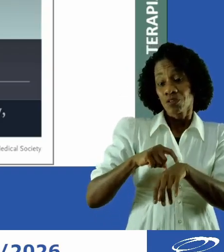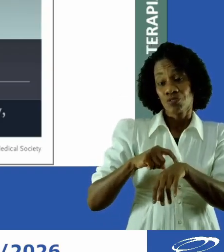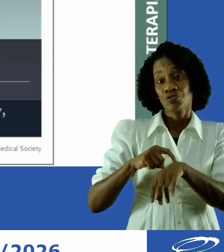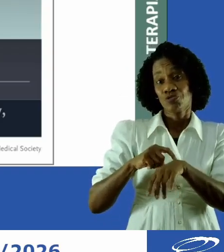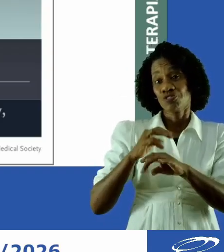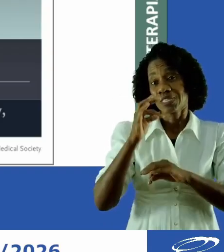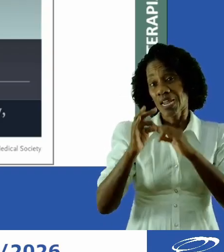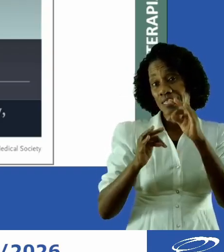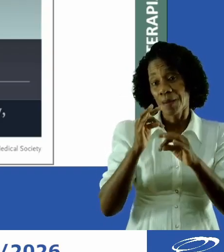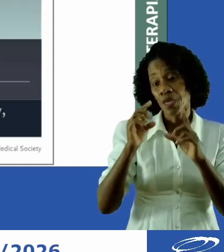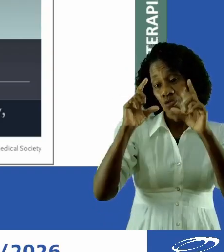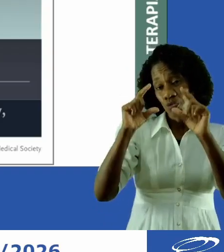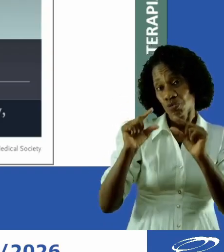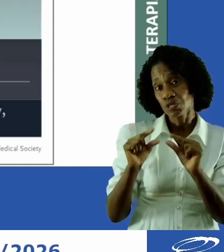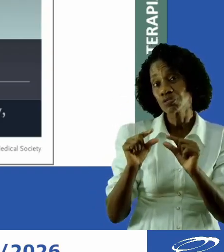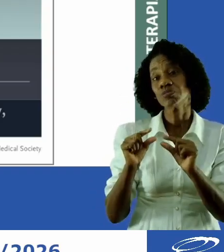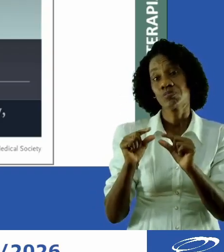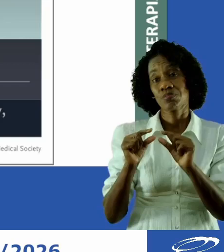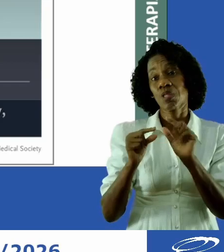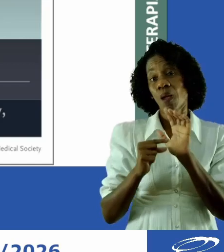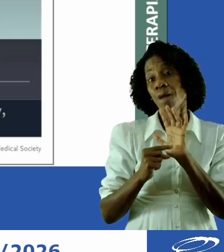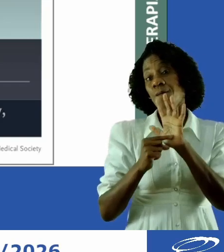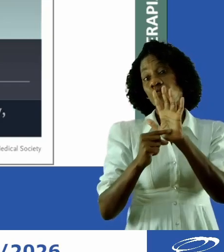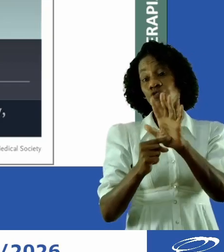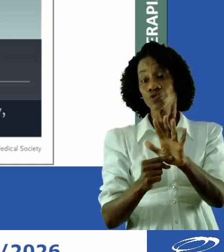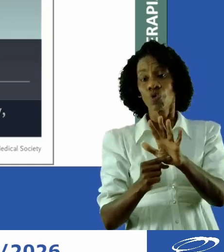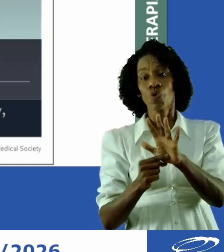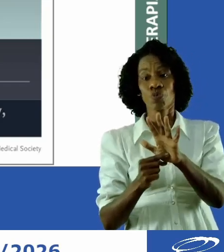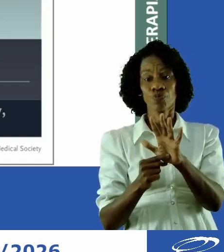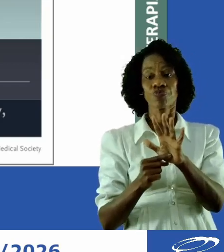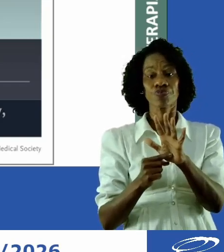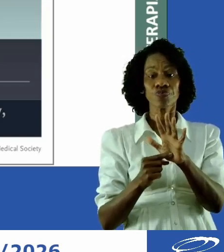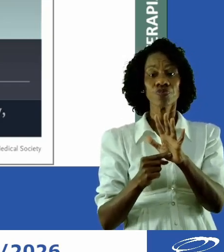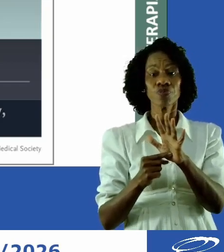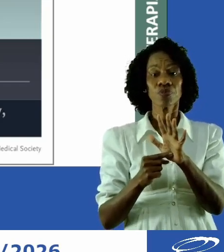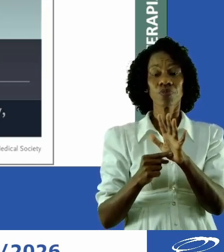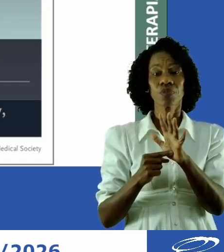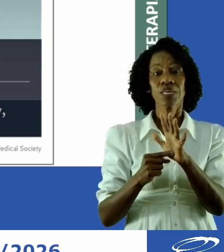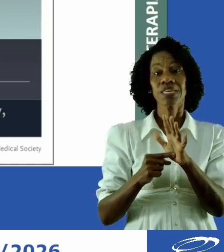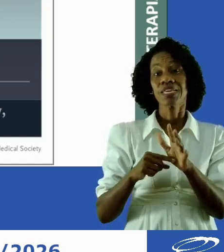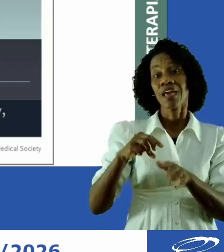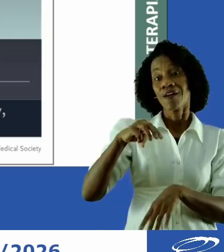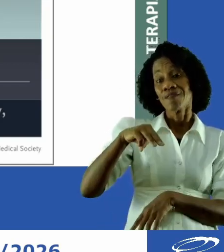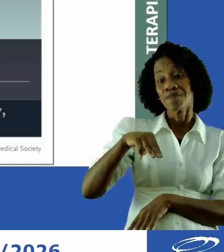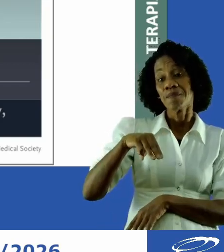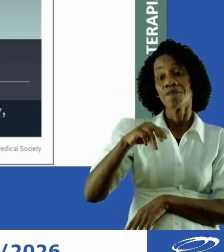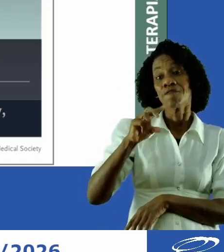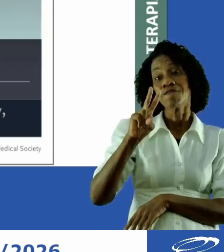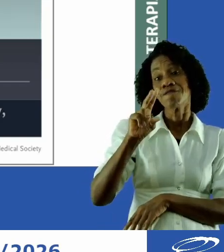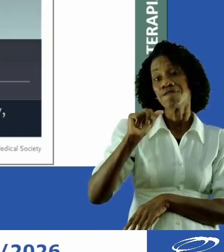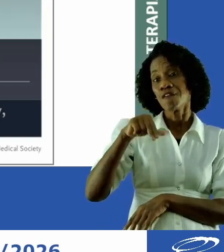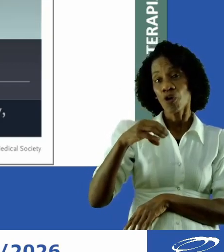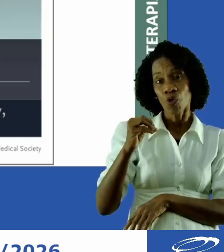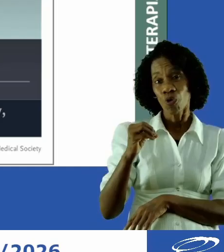Tamayo mostrou num ensaio clínico randomizado que quinolona, ele usou levofloxacina com rifampicina, dava para reduzir para 8